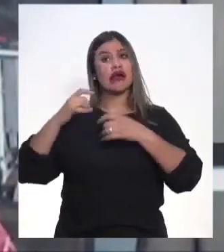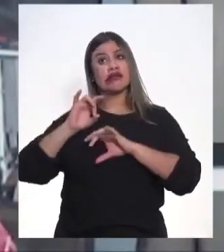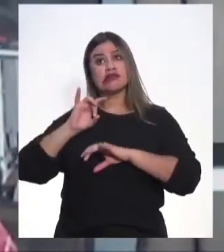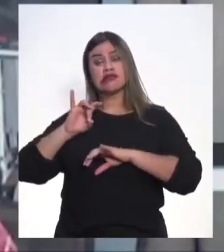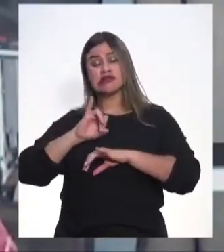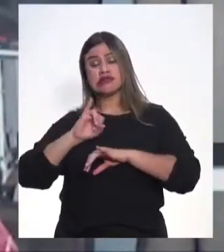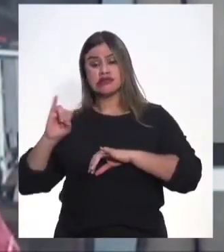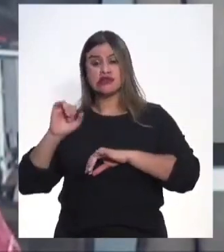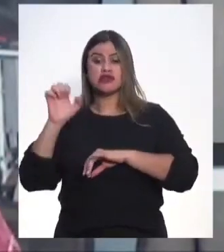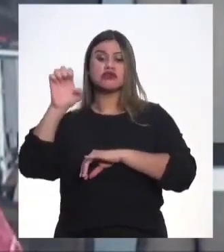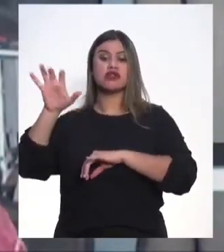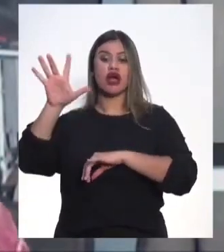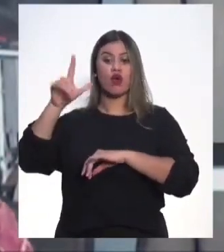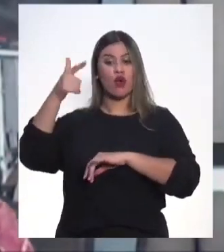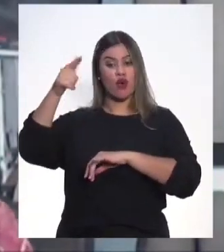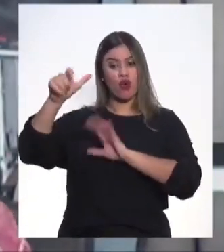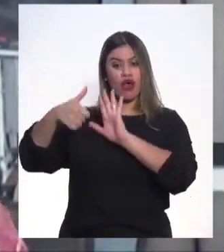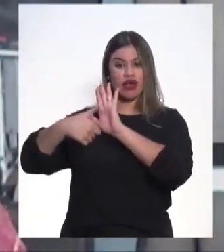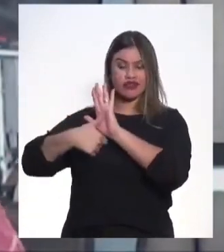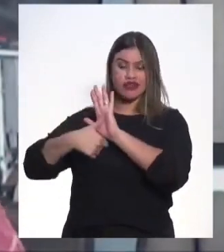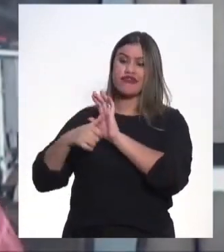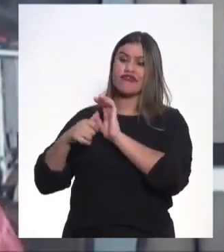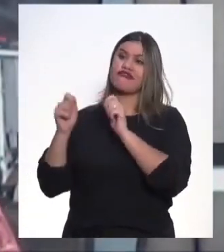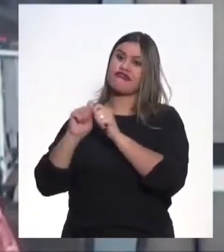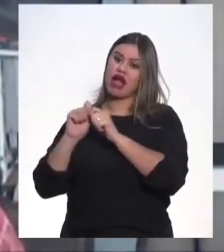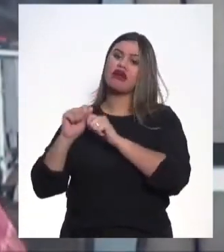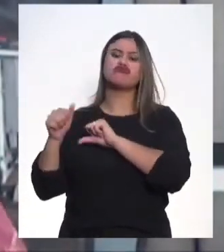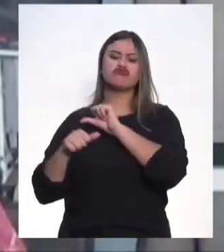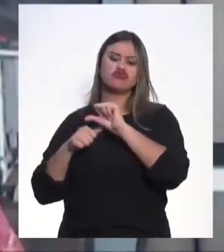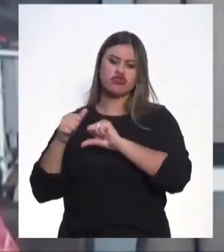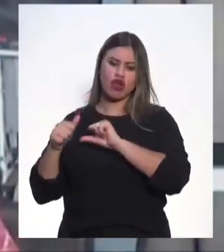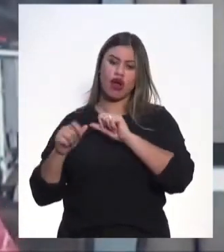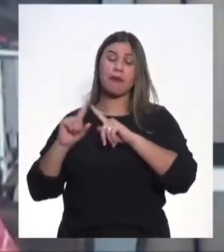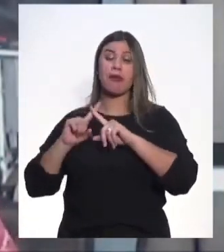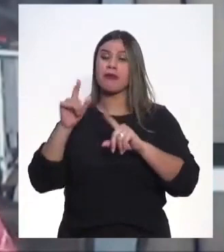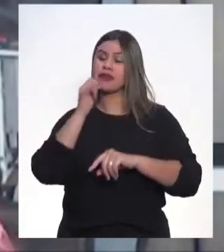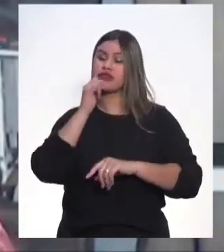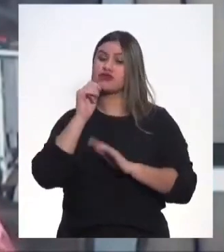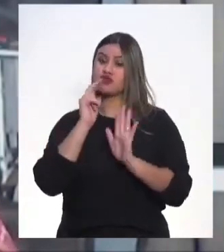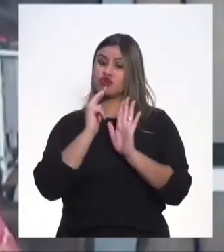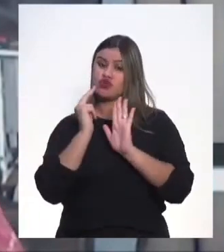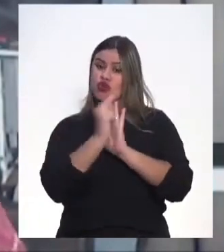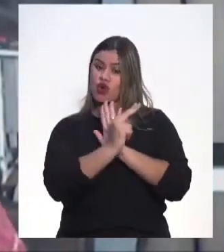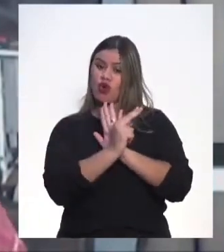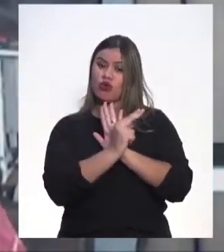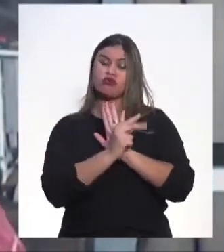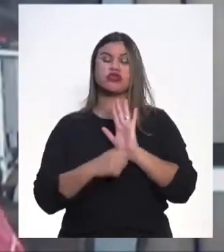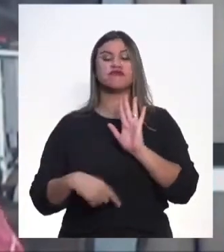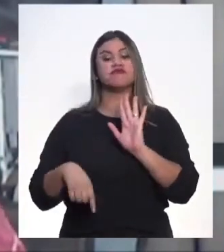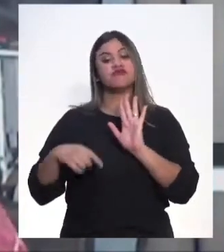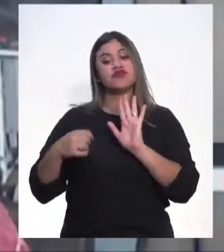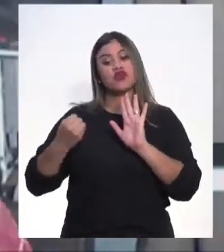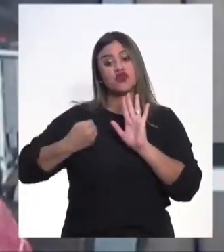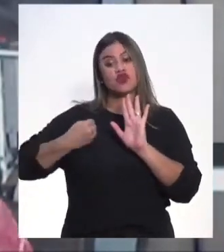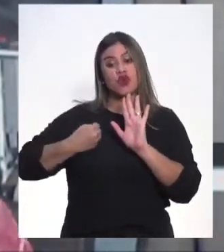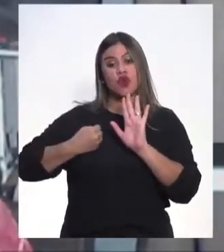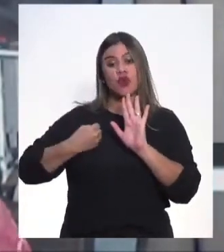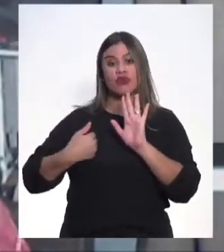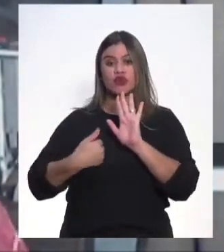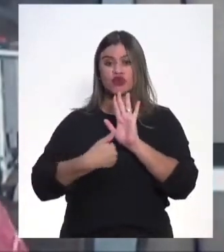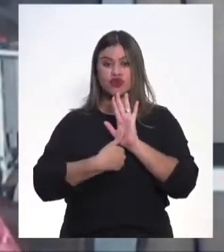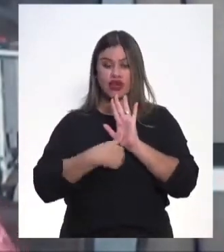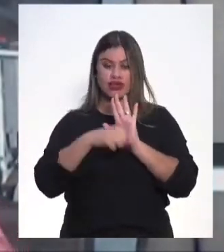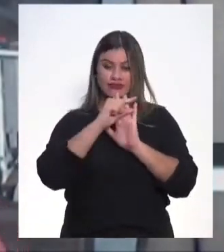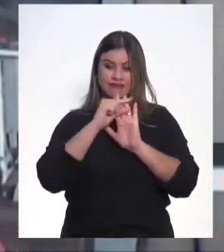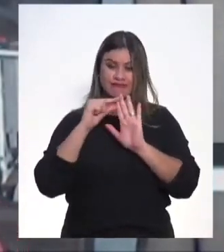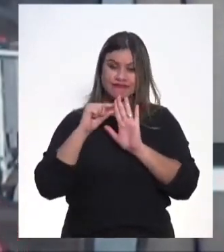identificação básicos, né? O nosso nome, o nosso número do RG, a nossa filiação, né? Nós somos filhos de quem?